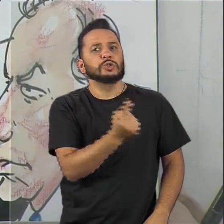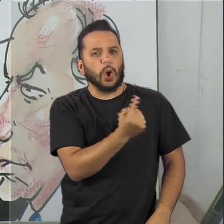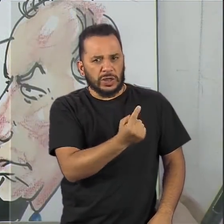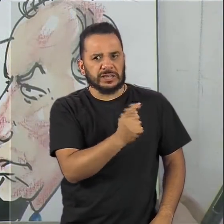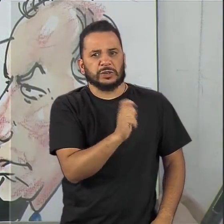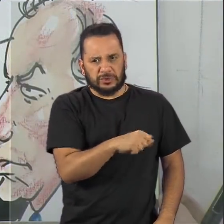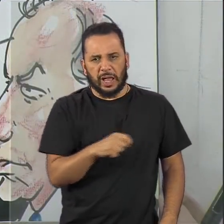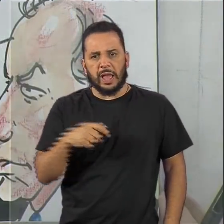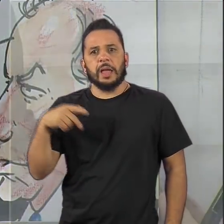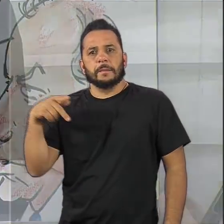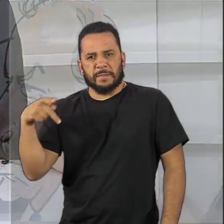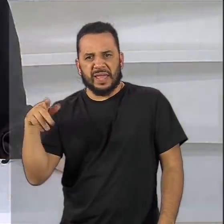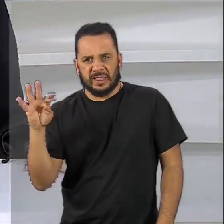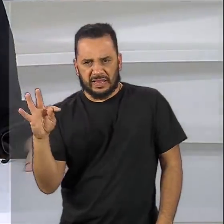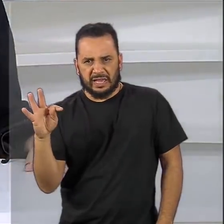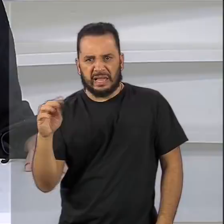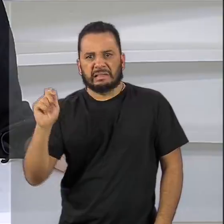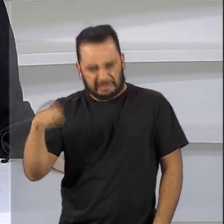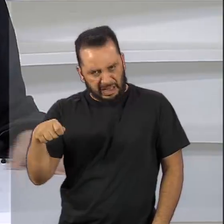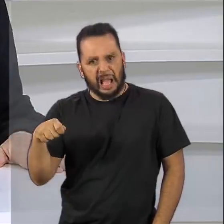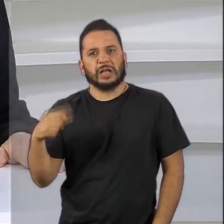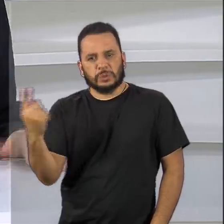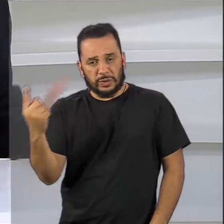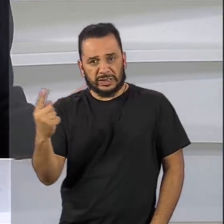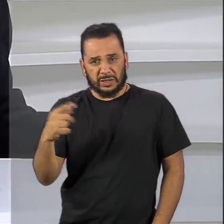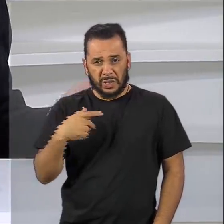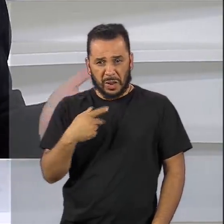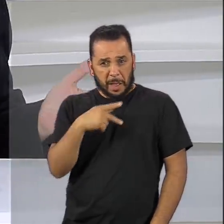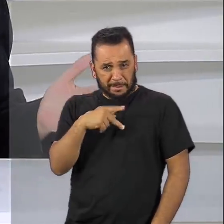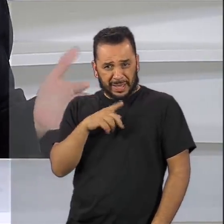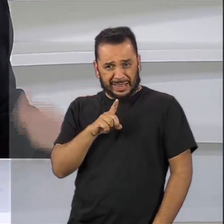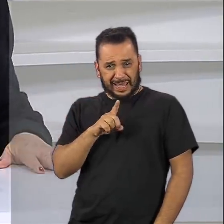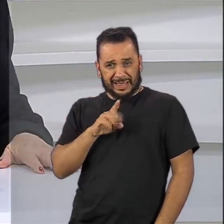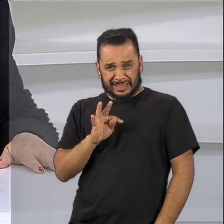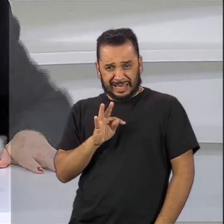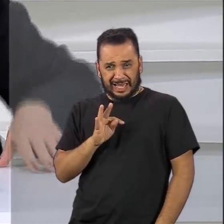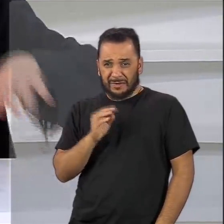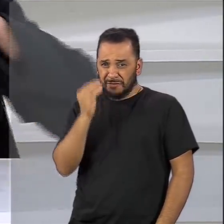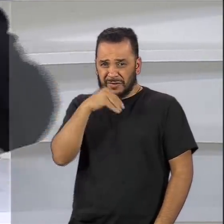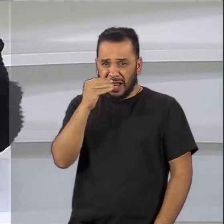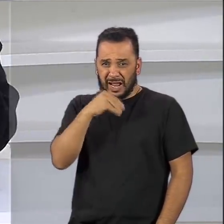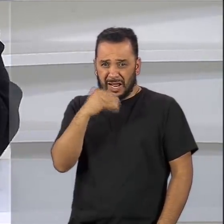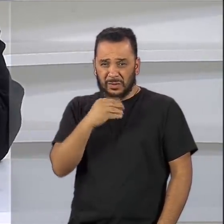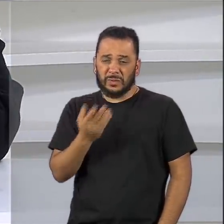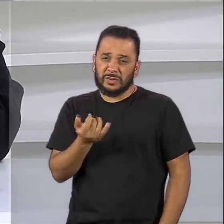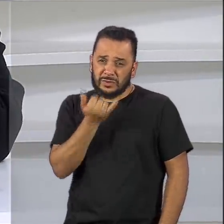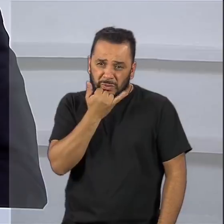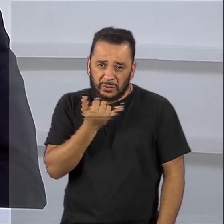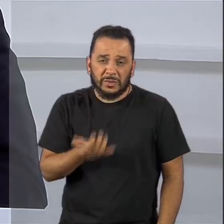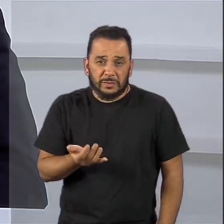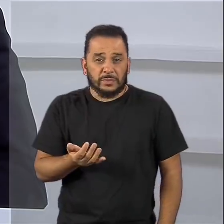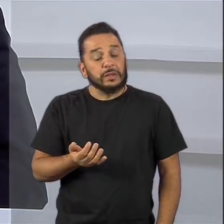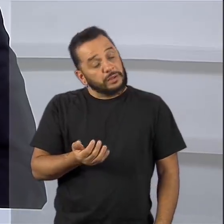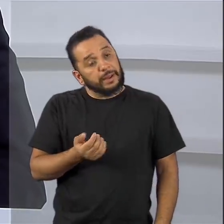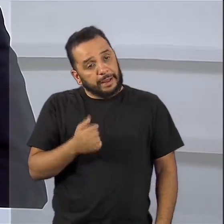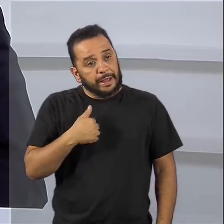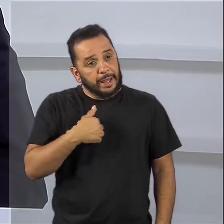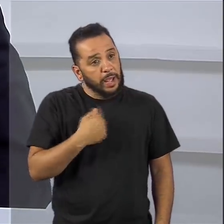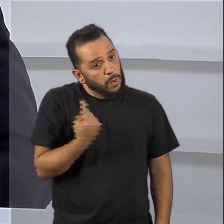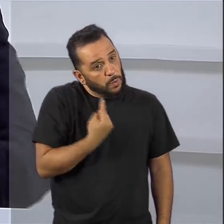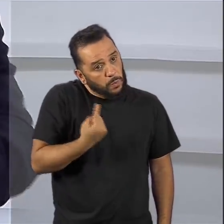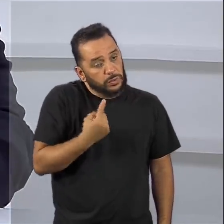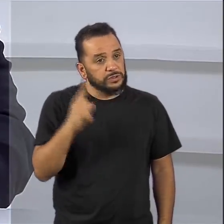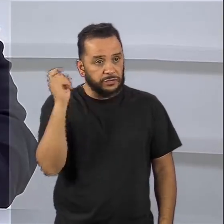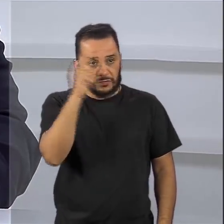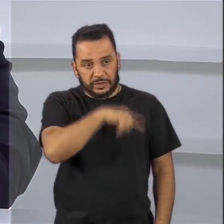PSDB, PSDB. Mas PDT com PDT é a anti-chapa. E o pior é que é um puro sangue que mais atrapalha do que ajuda, né? Porque se